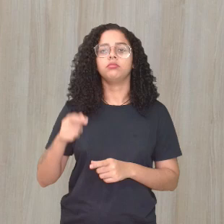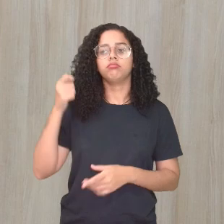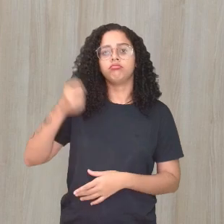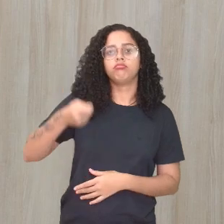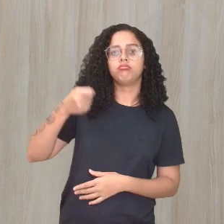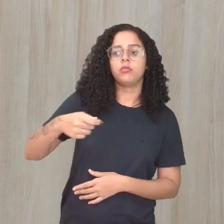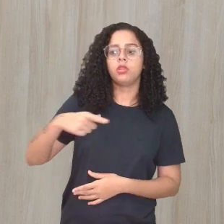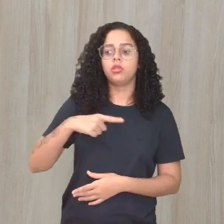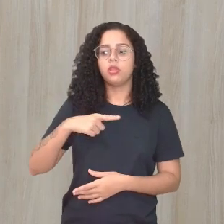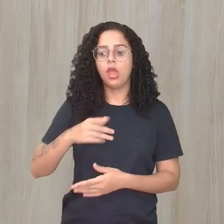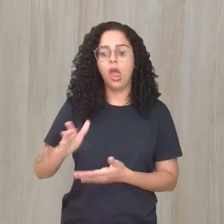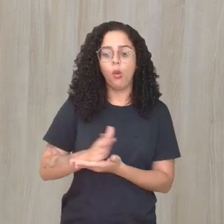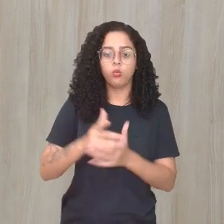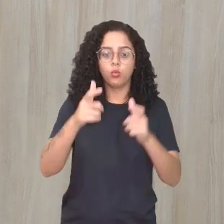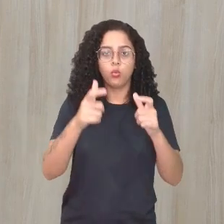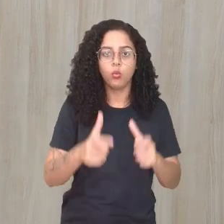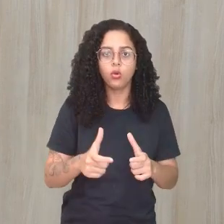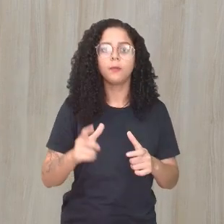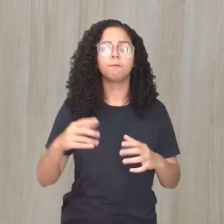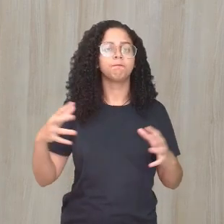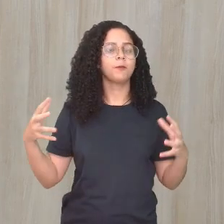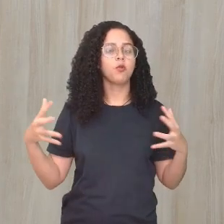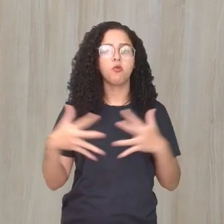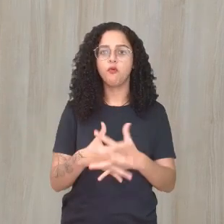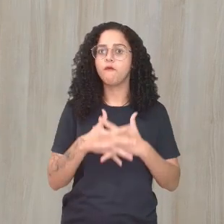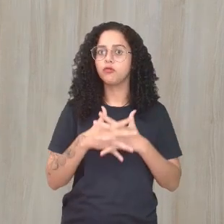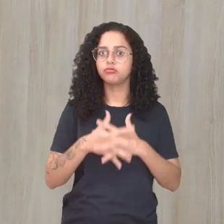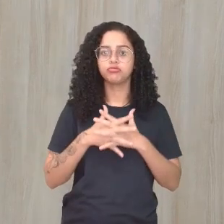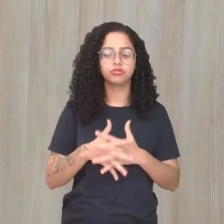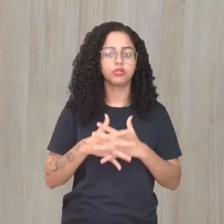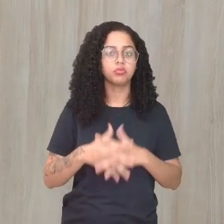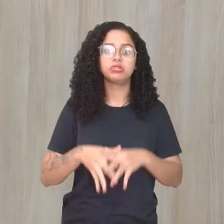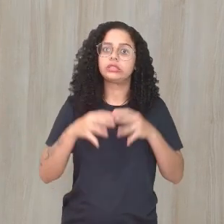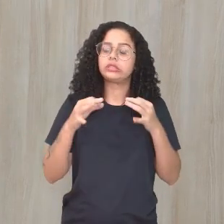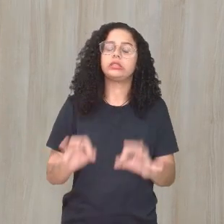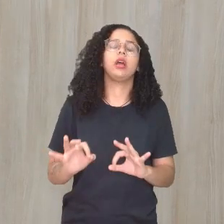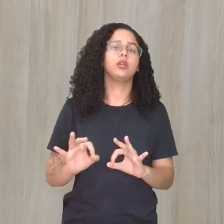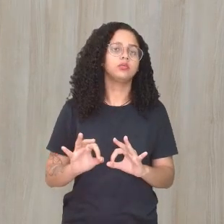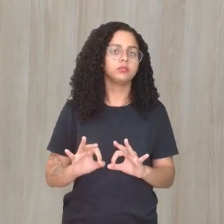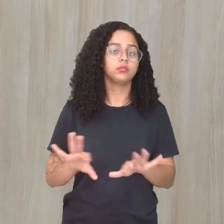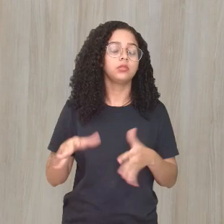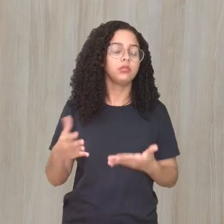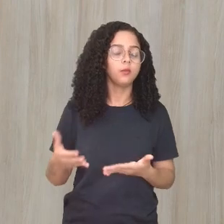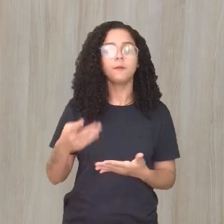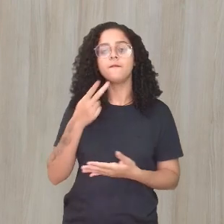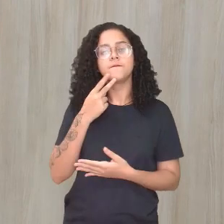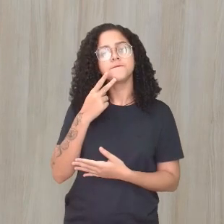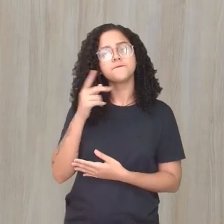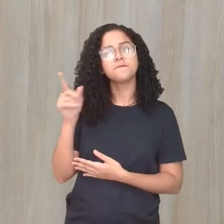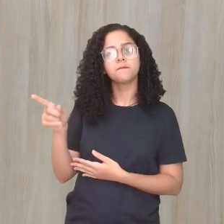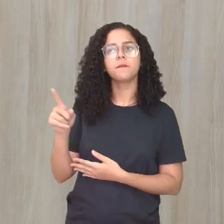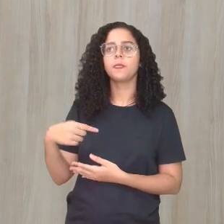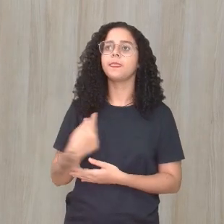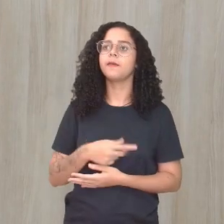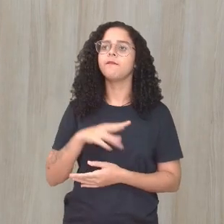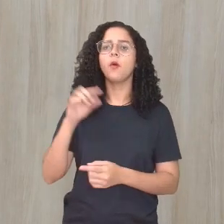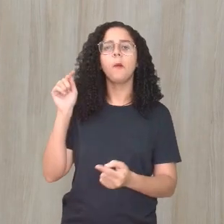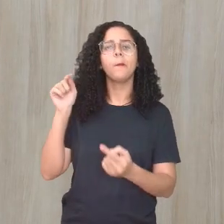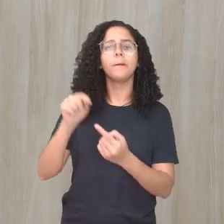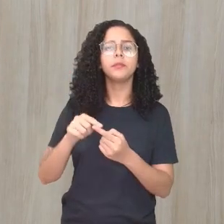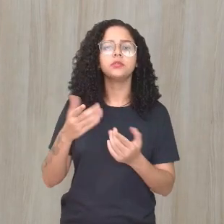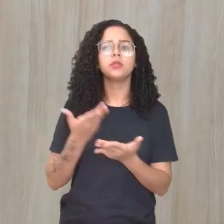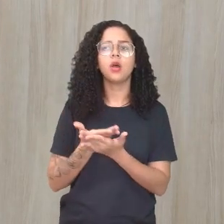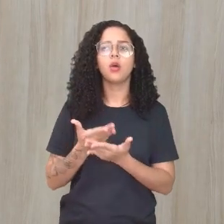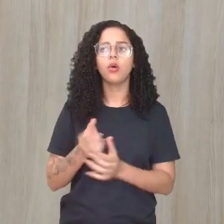instalam em algum território, é confusão na certa. E dito isso, né, a gente vai para o objetivo